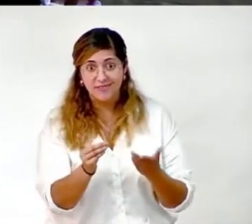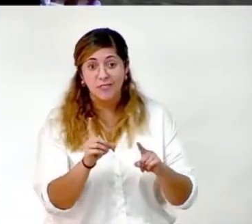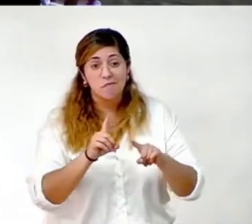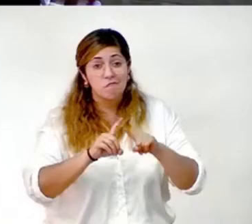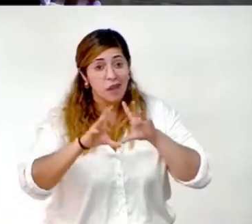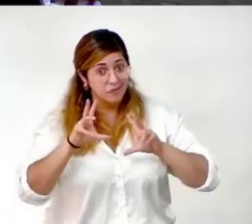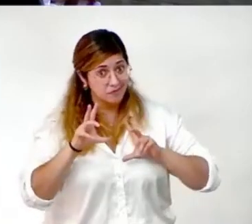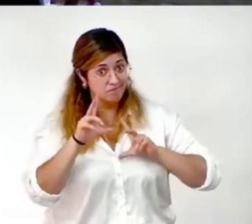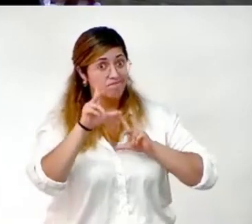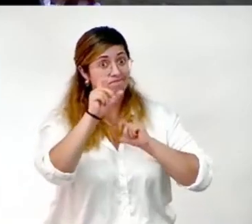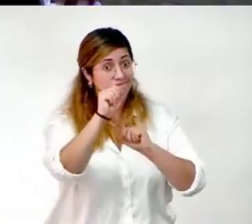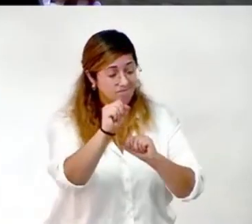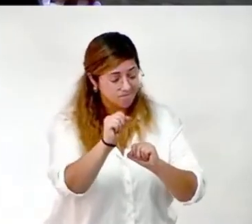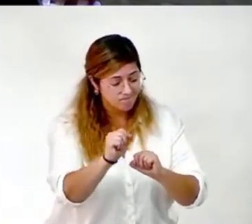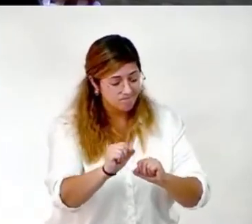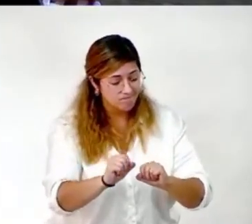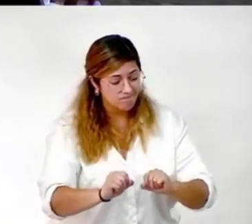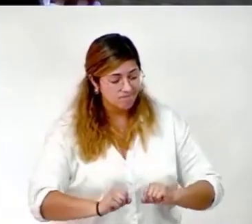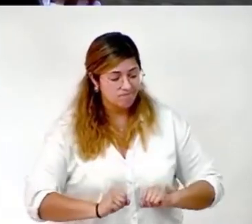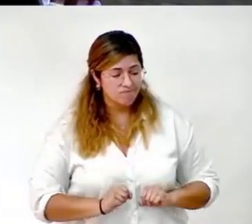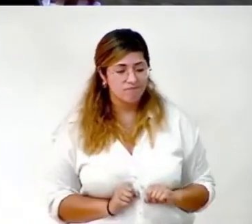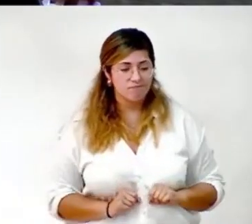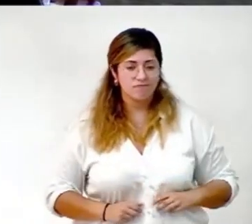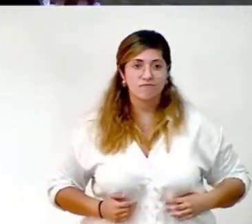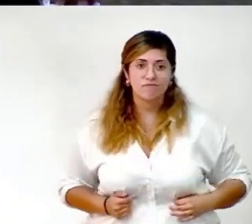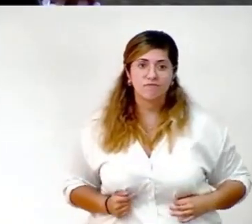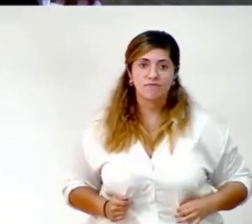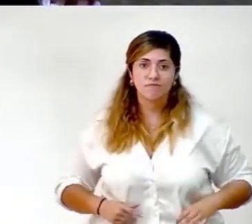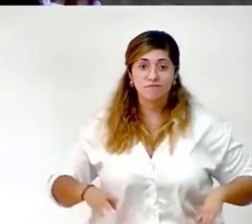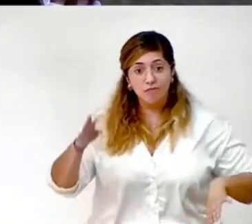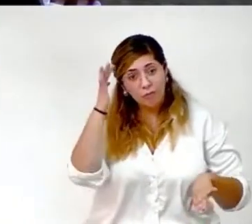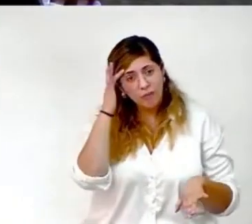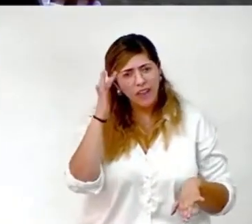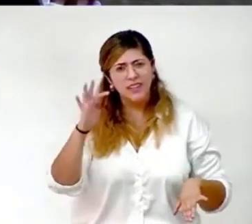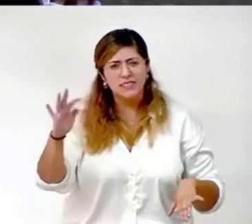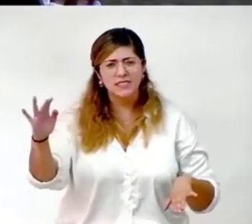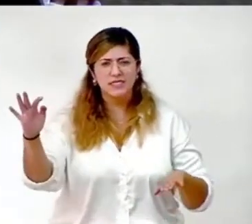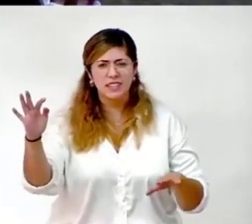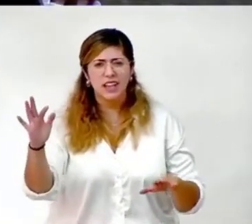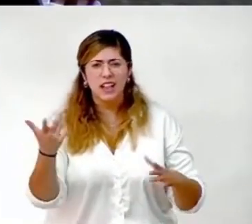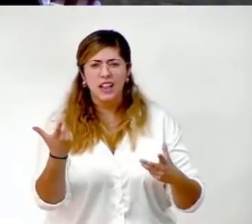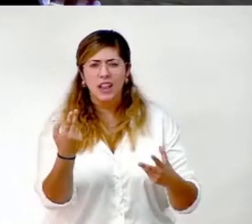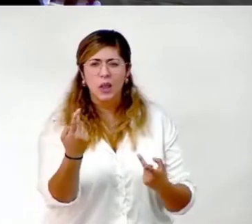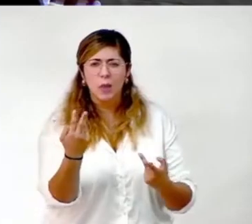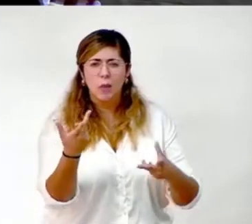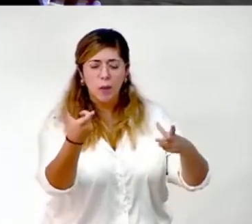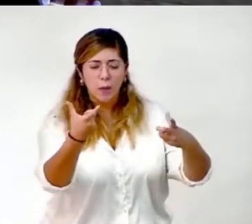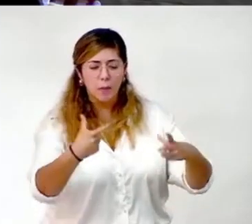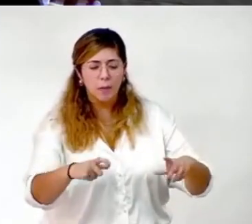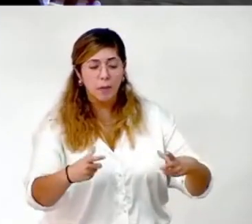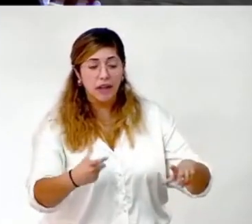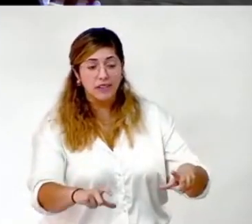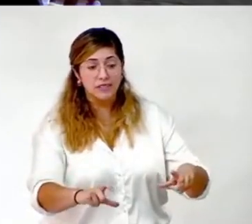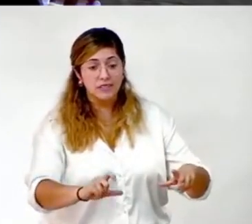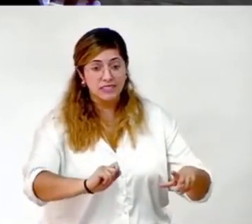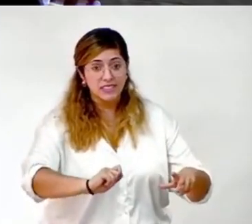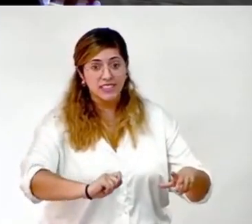Se nós pudermos criar uma metáfora, nós poderíamos dizer que aqui está um prato de